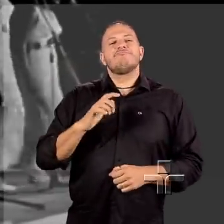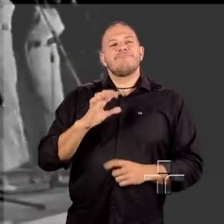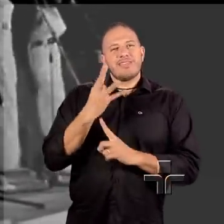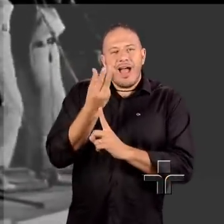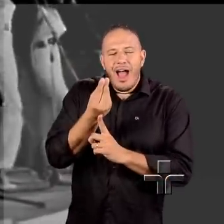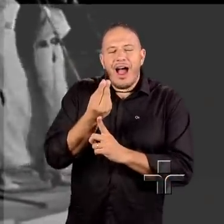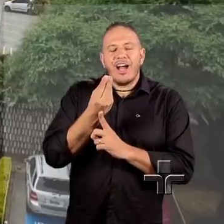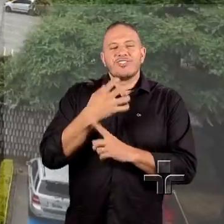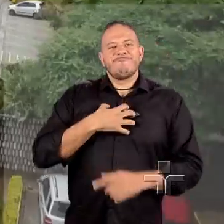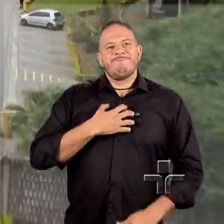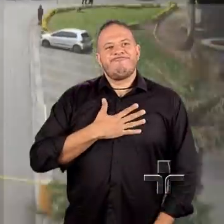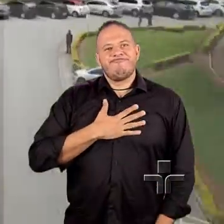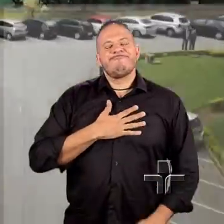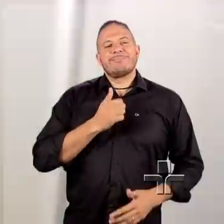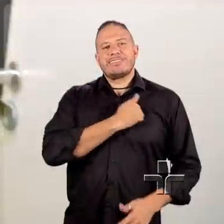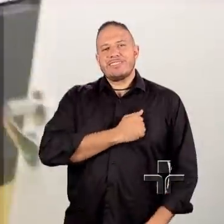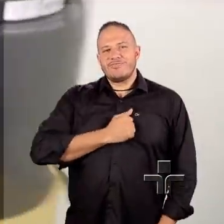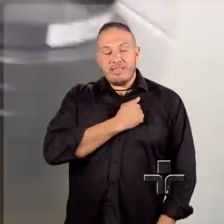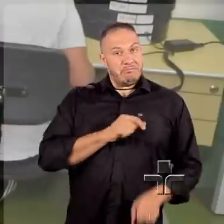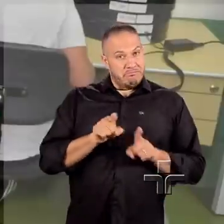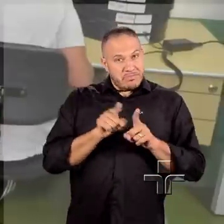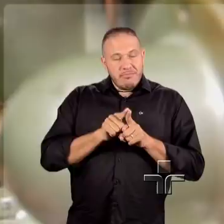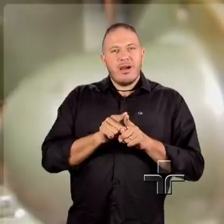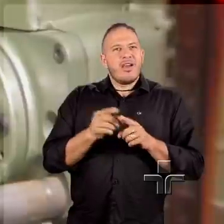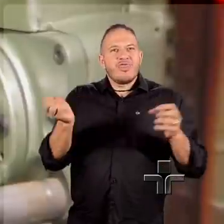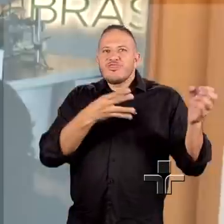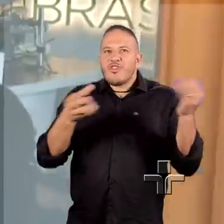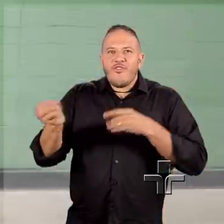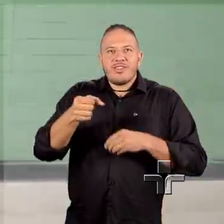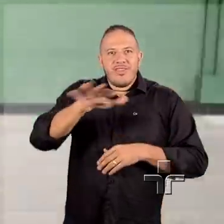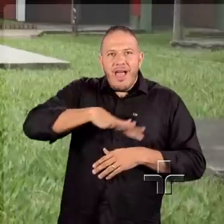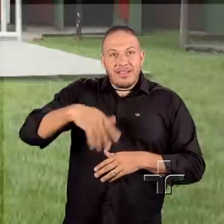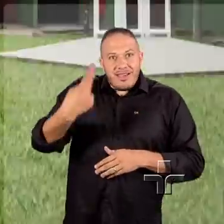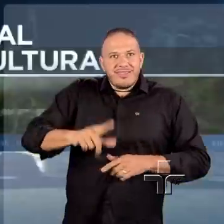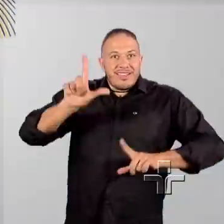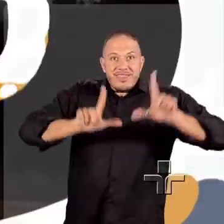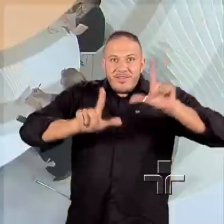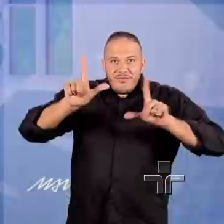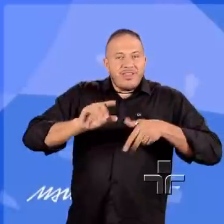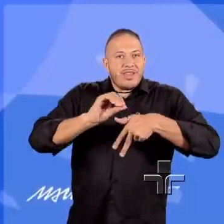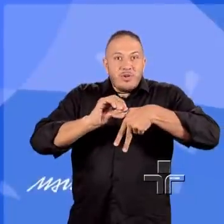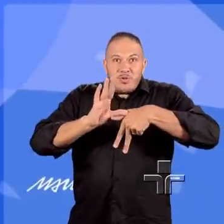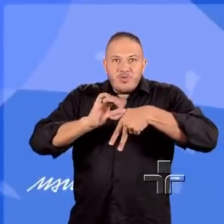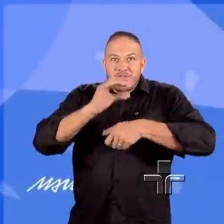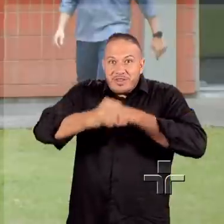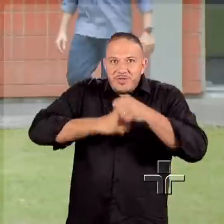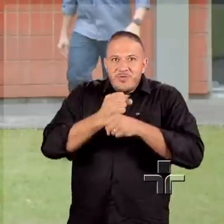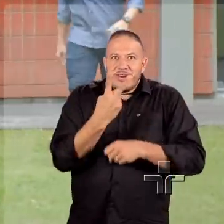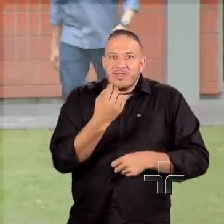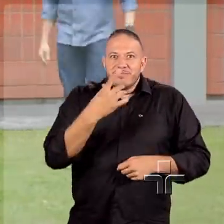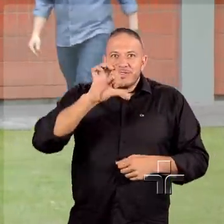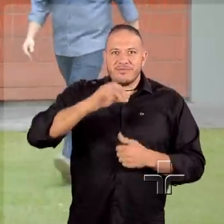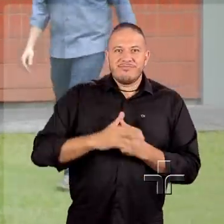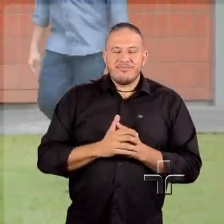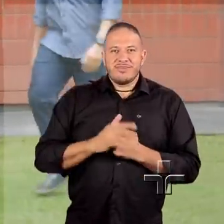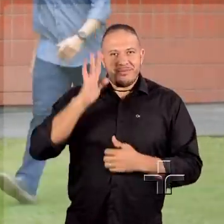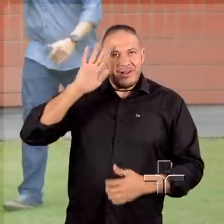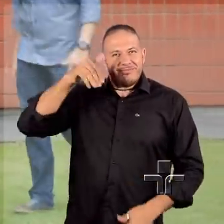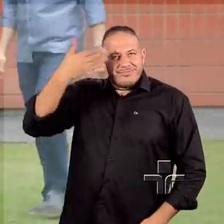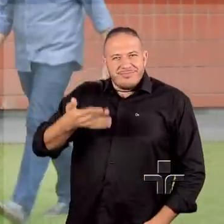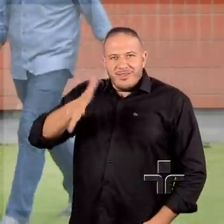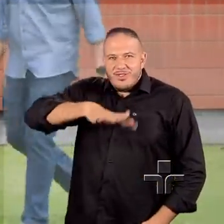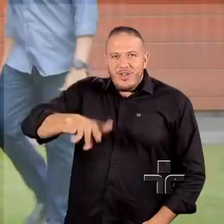deixar saudade. E ainda, as novidades na grade aqui da TV Cultura em 2019. Para homenagear o